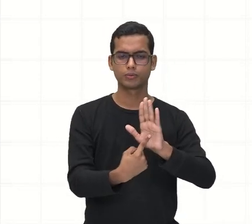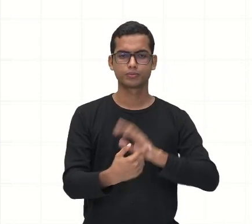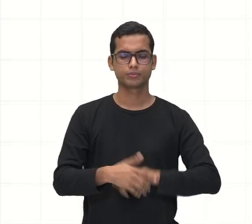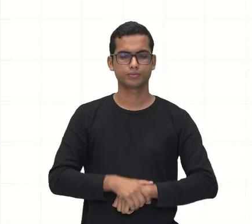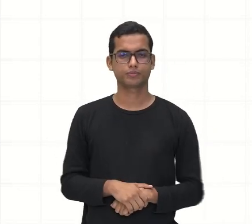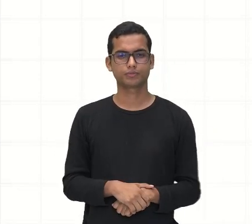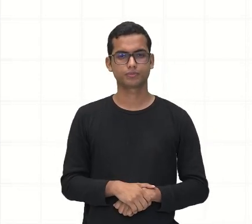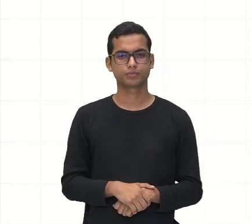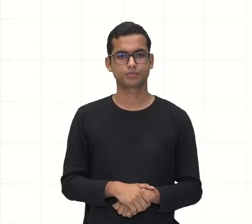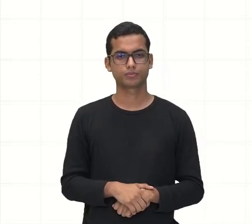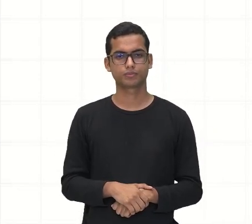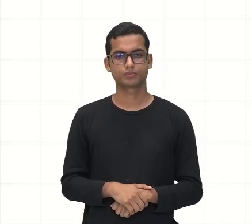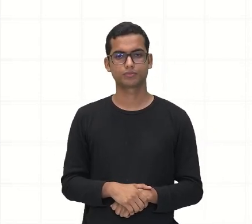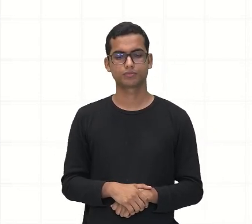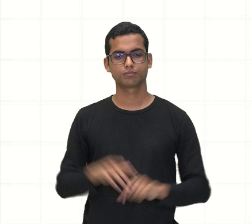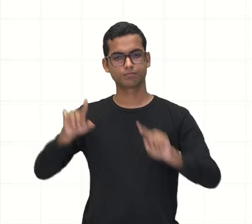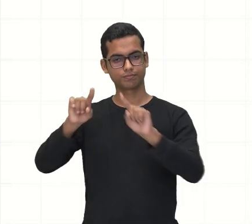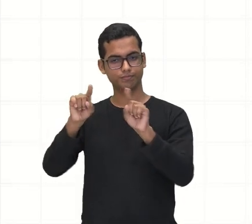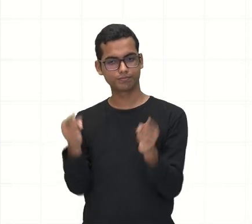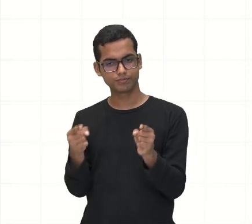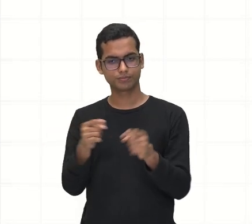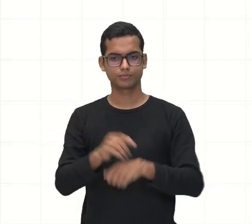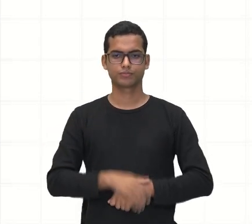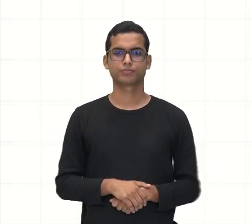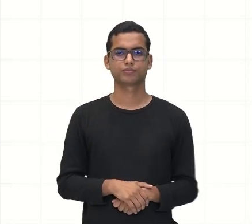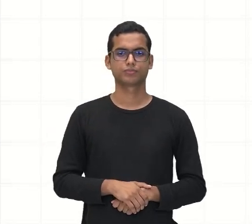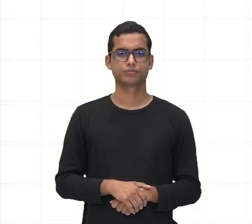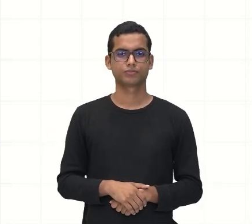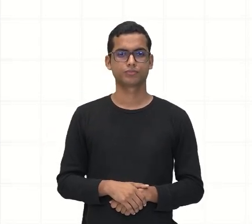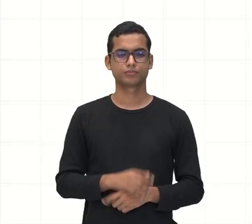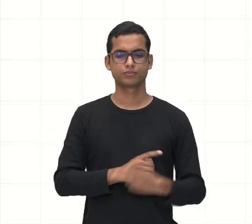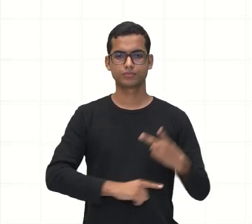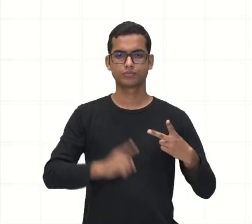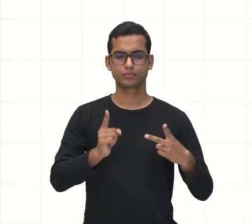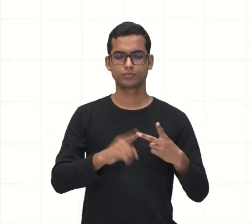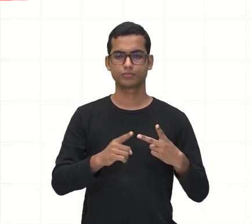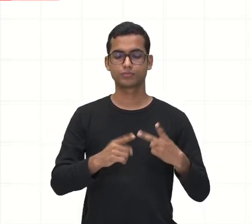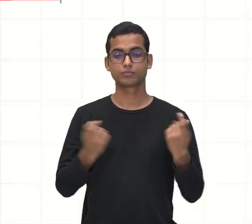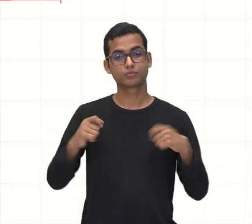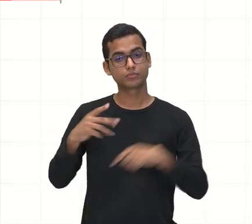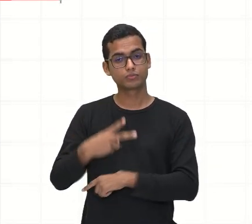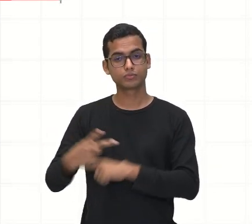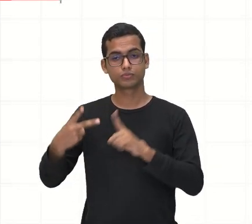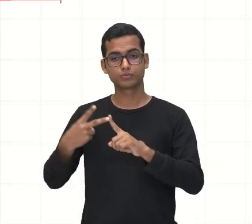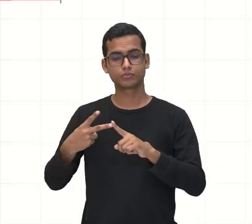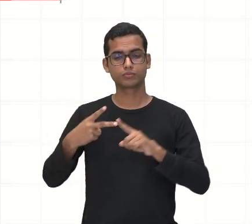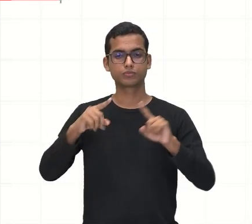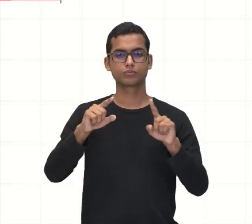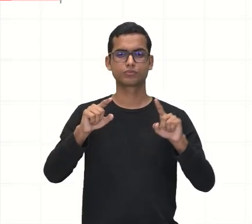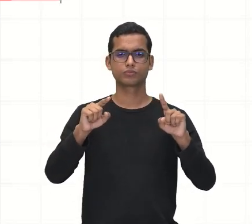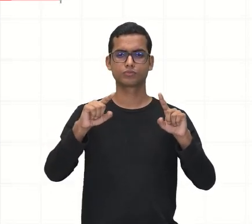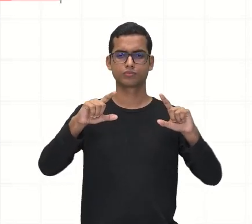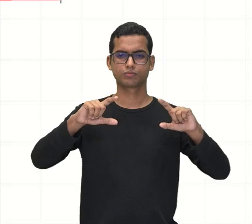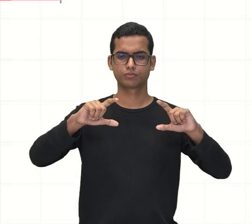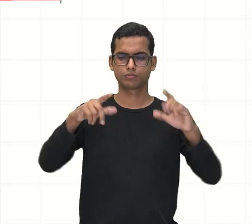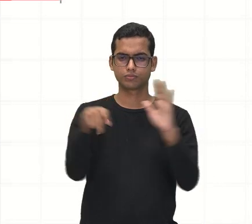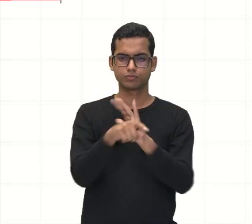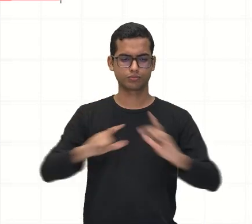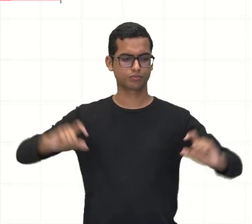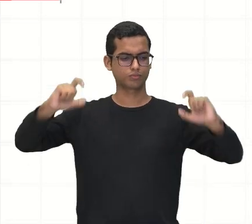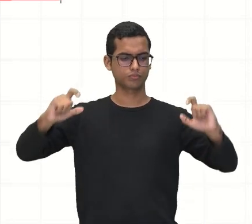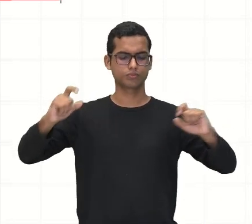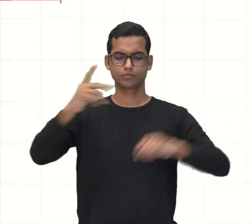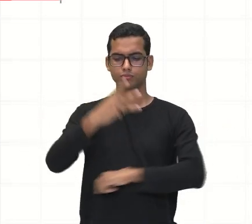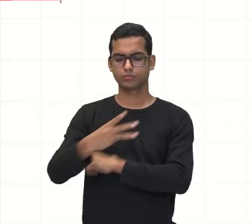o parêntese, pode ter um colchete, também pode aparecer as chaves, e pode aparecer esses três em uma única